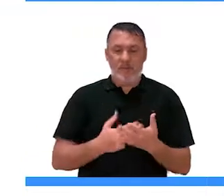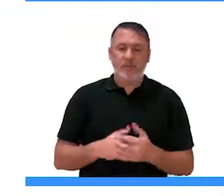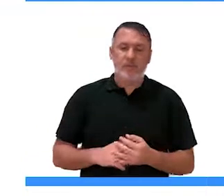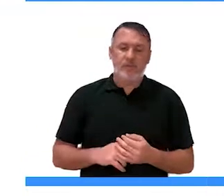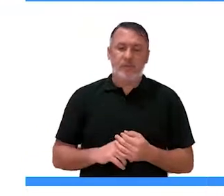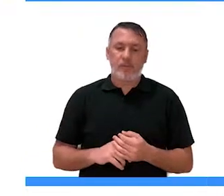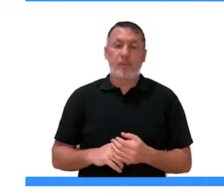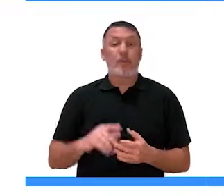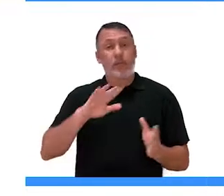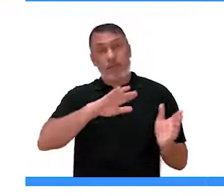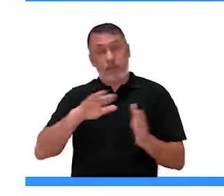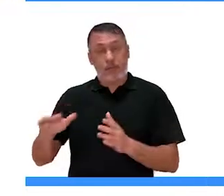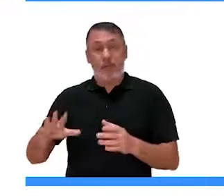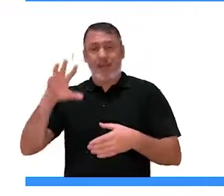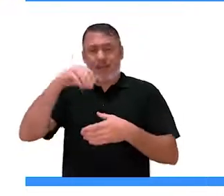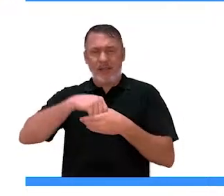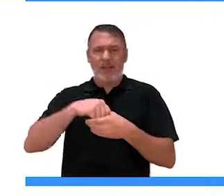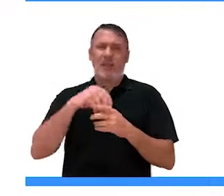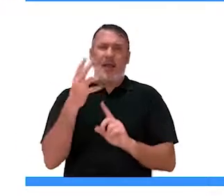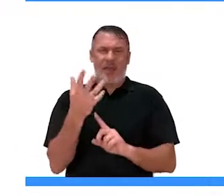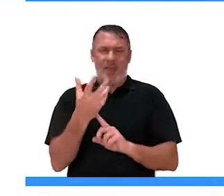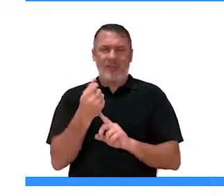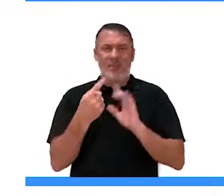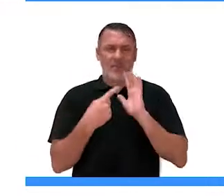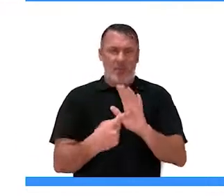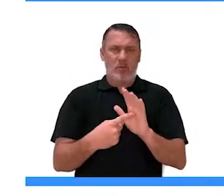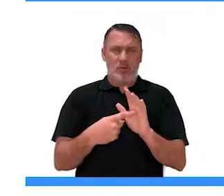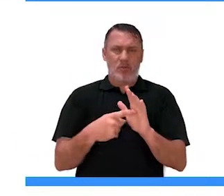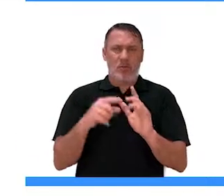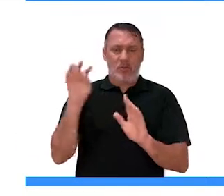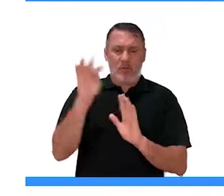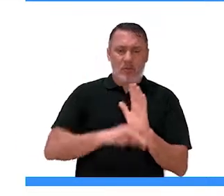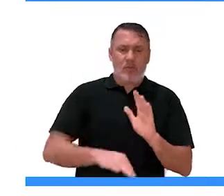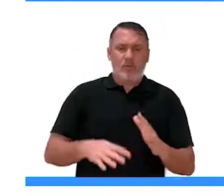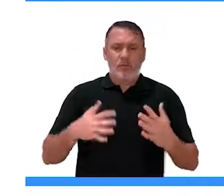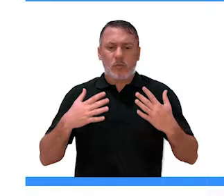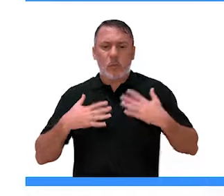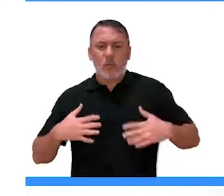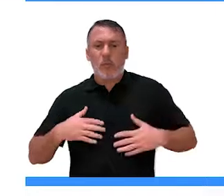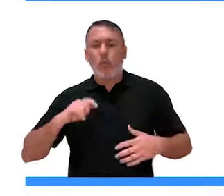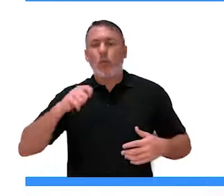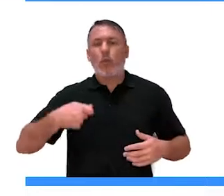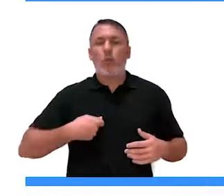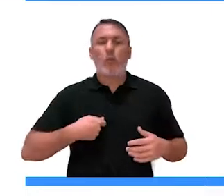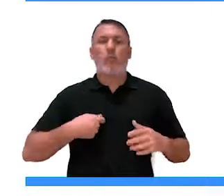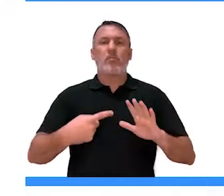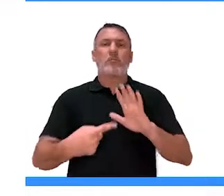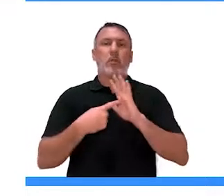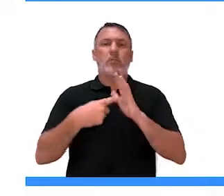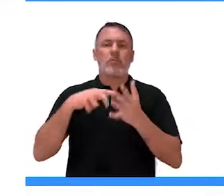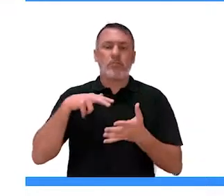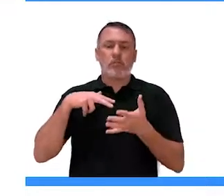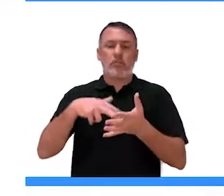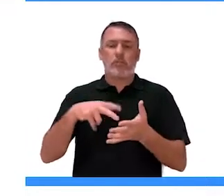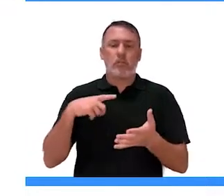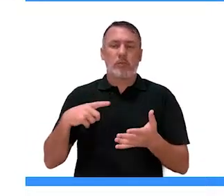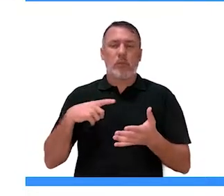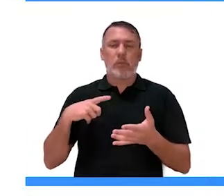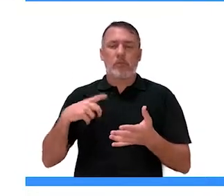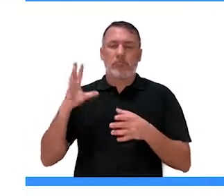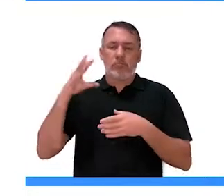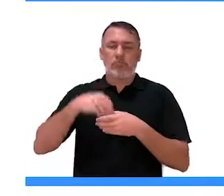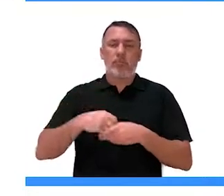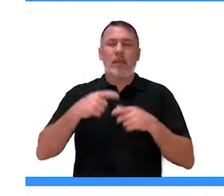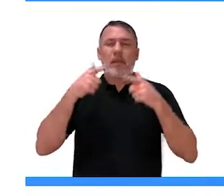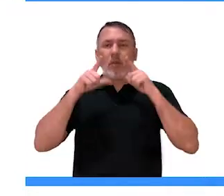tal. Na prática artística mencionada no texto, o corpo assume um papel de destaque ao articular